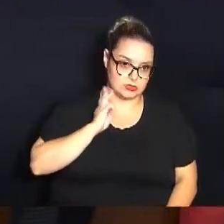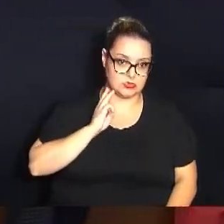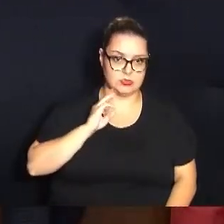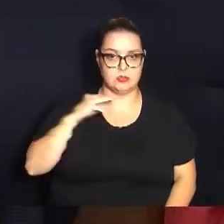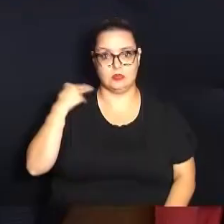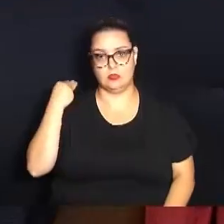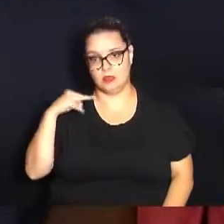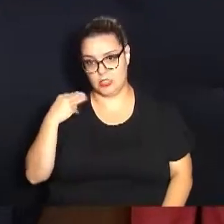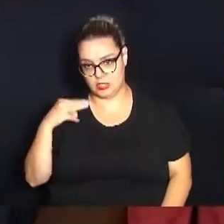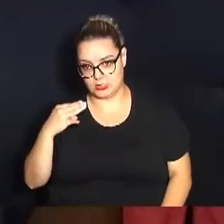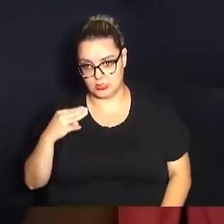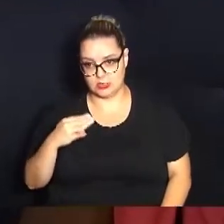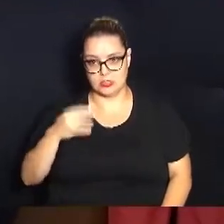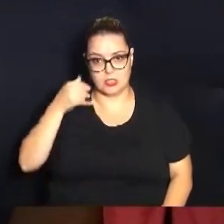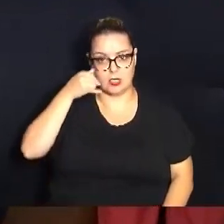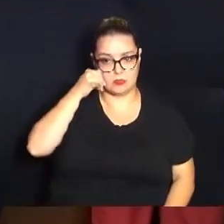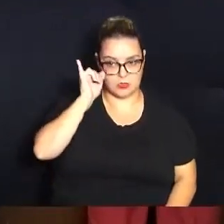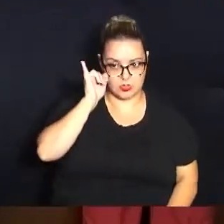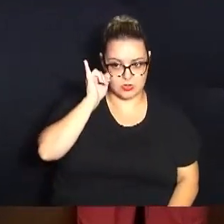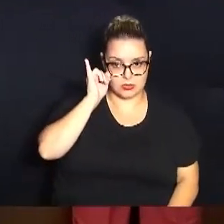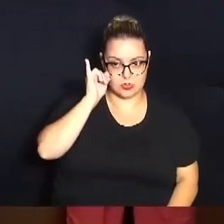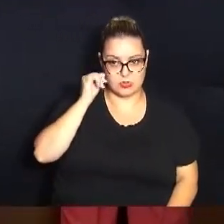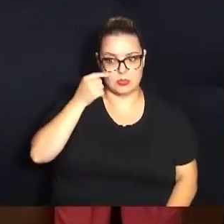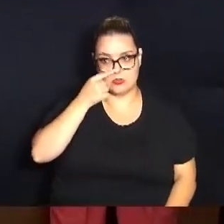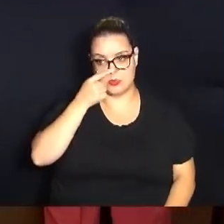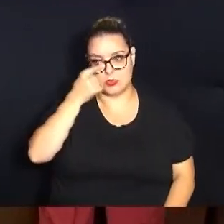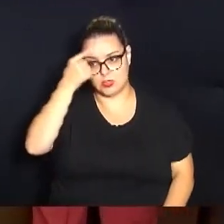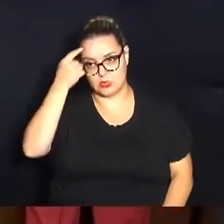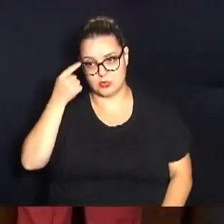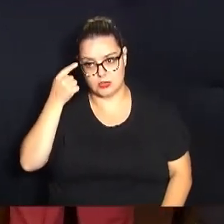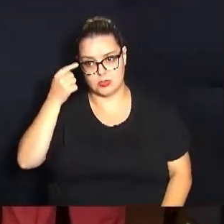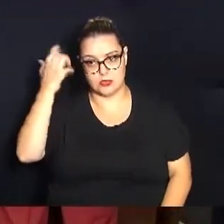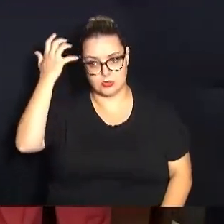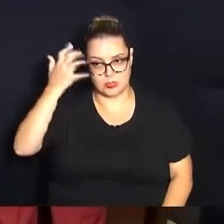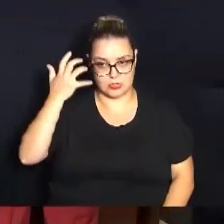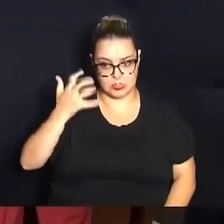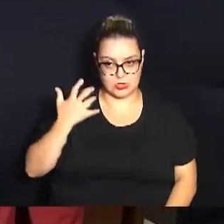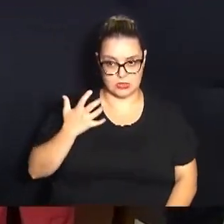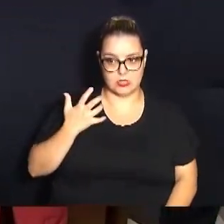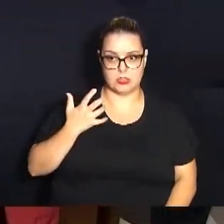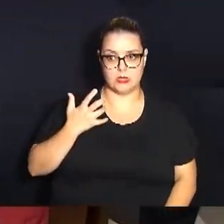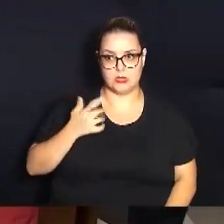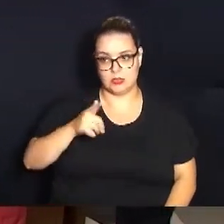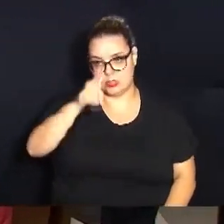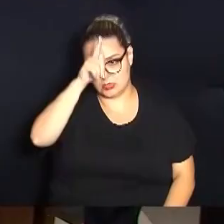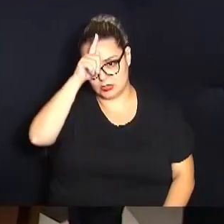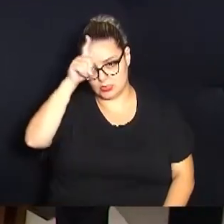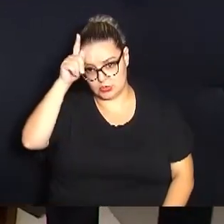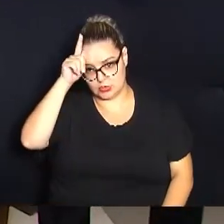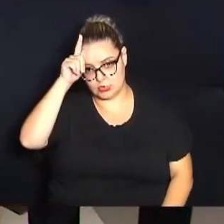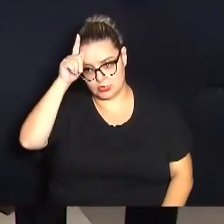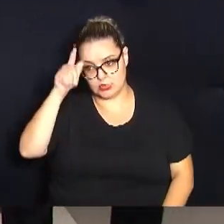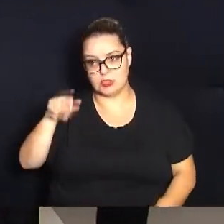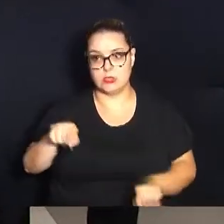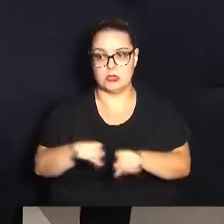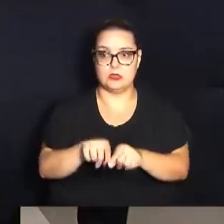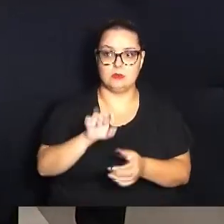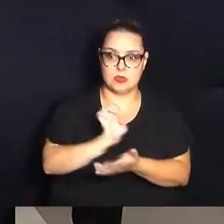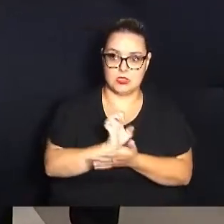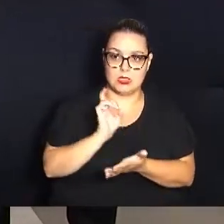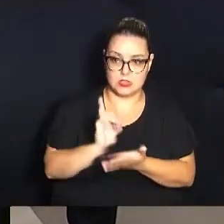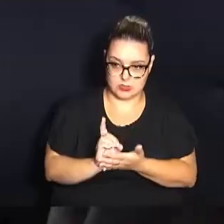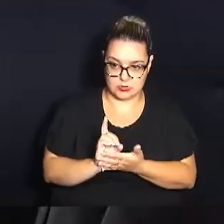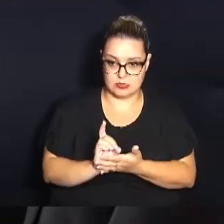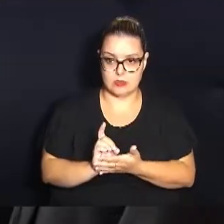vereadores Cecílio Santos Mariana conte Paulo Búfalo Paola Miguel Guida Calisto